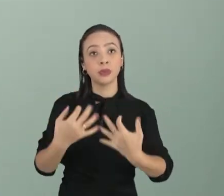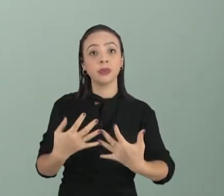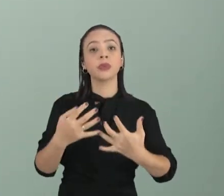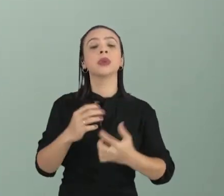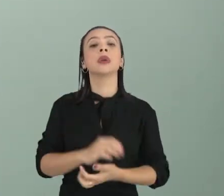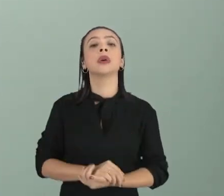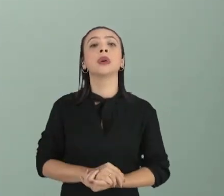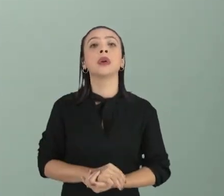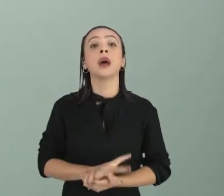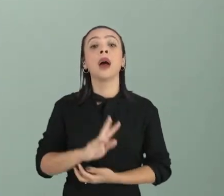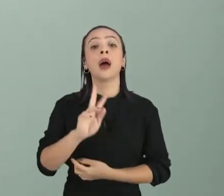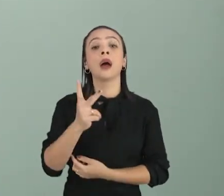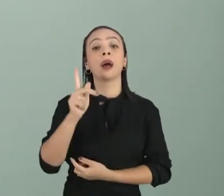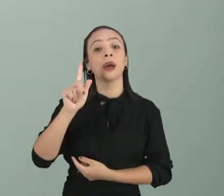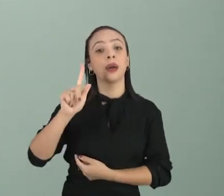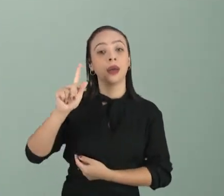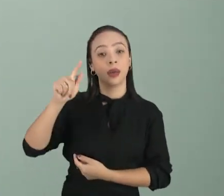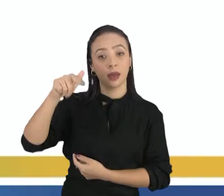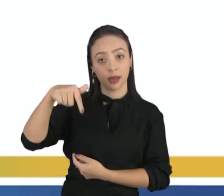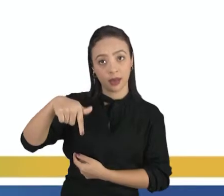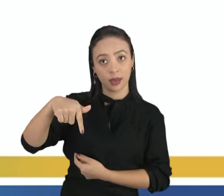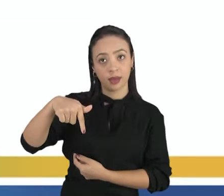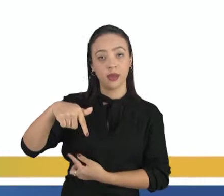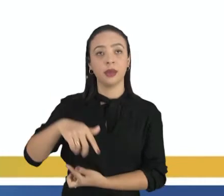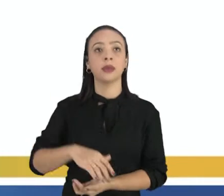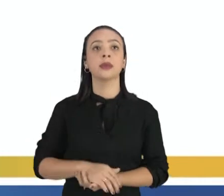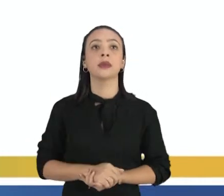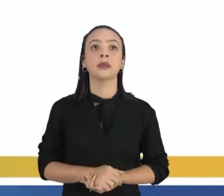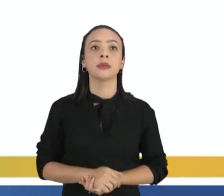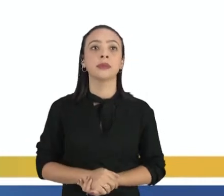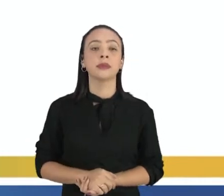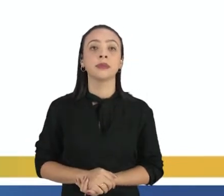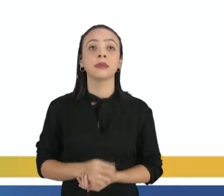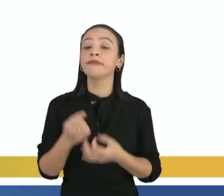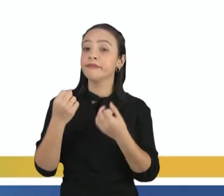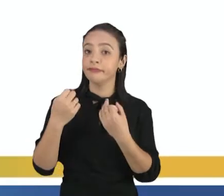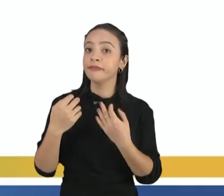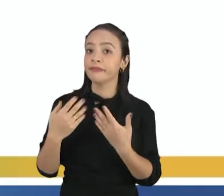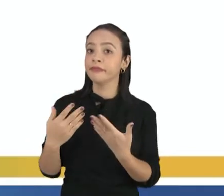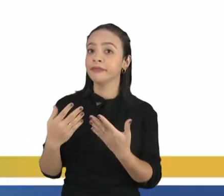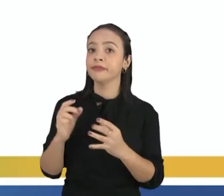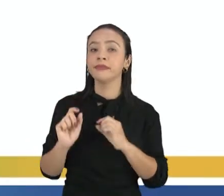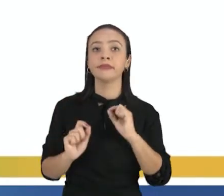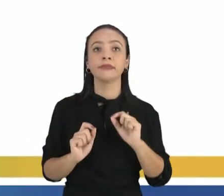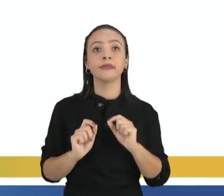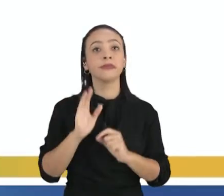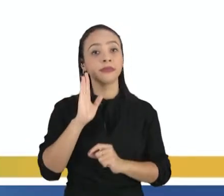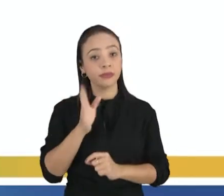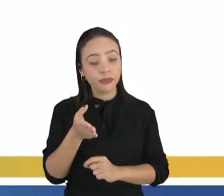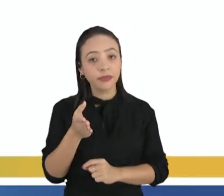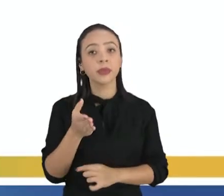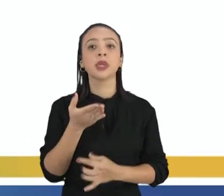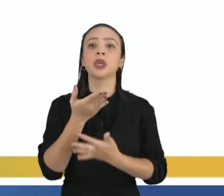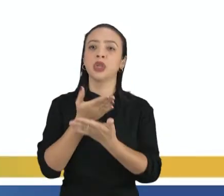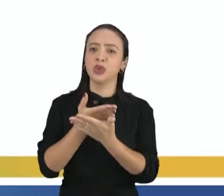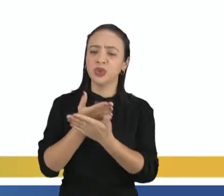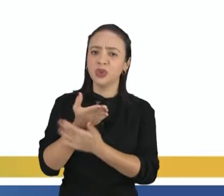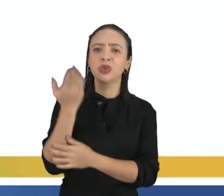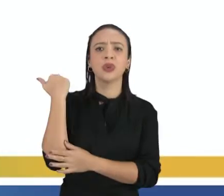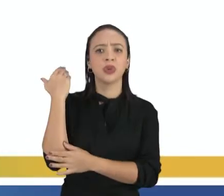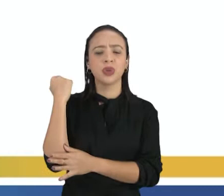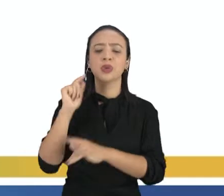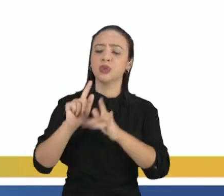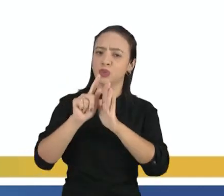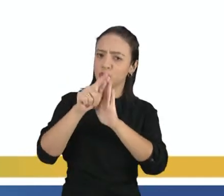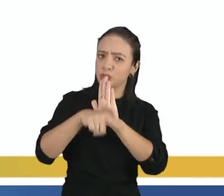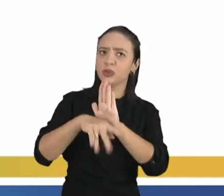sobre as HQs. Para começo de conversa, como eu falei para vocês, nós já viemos estudando sobre